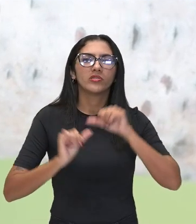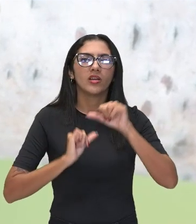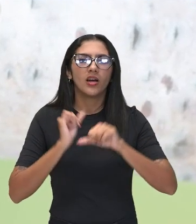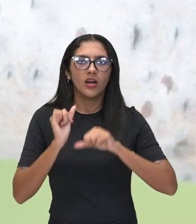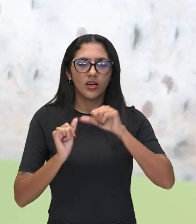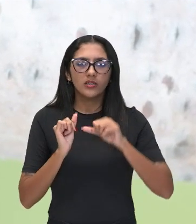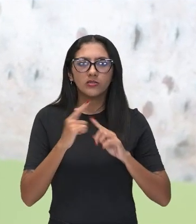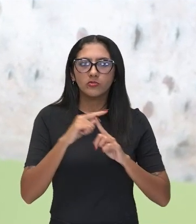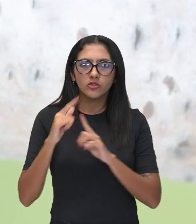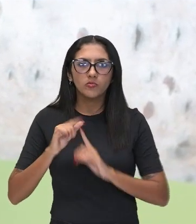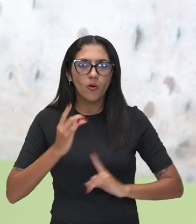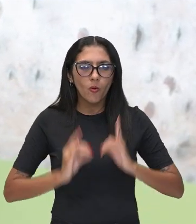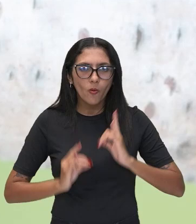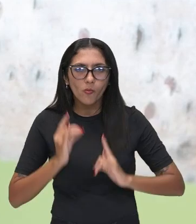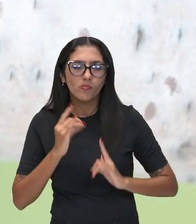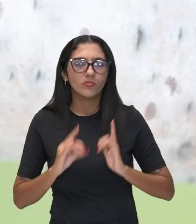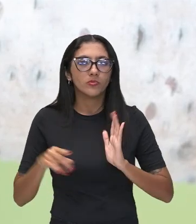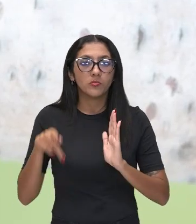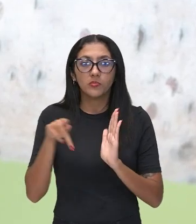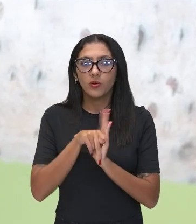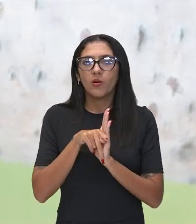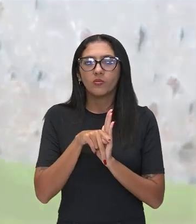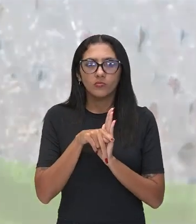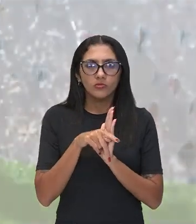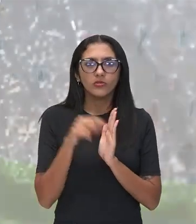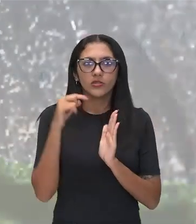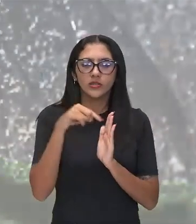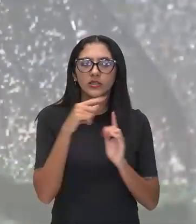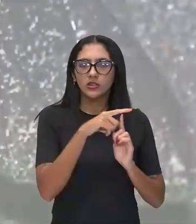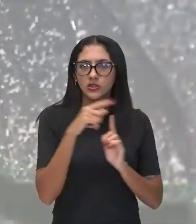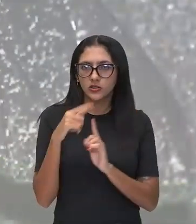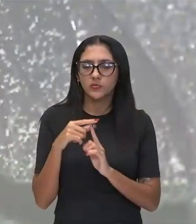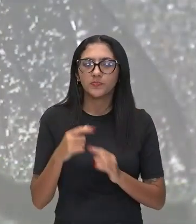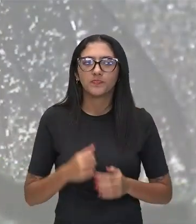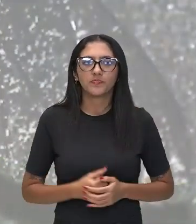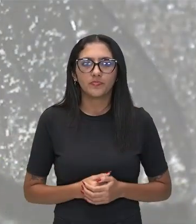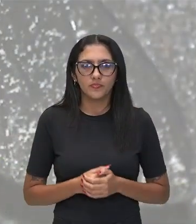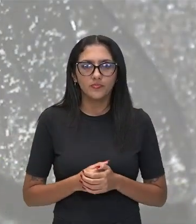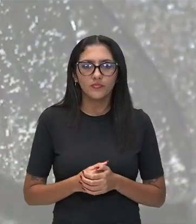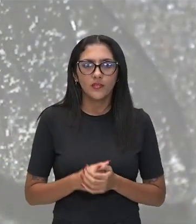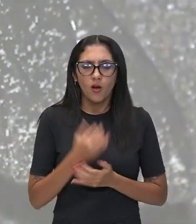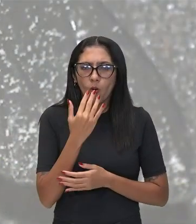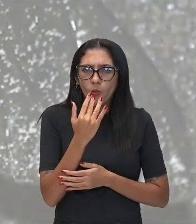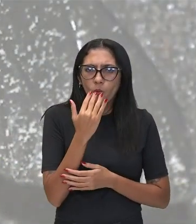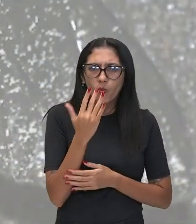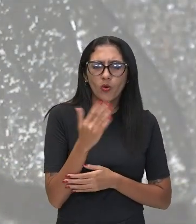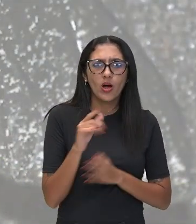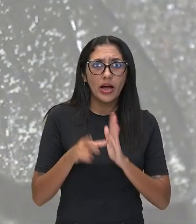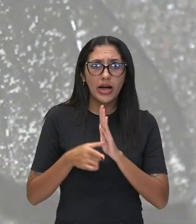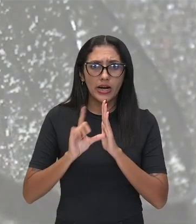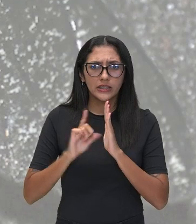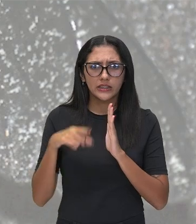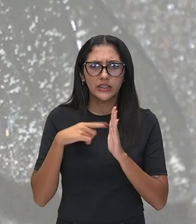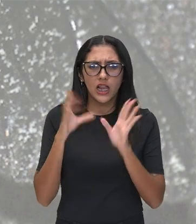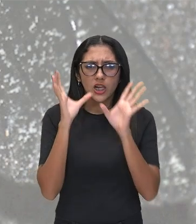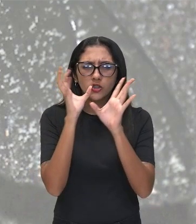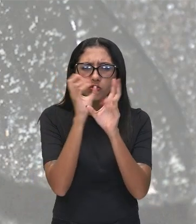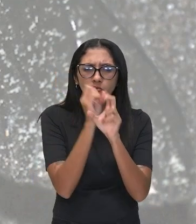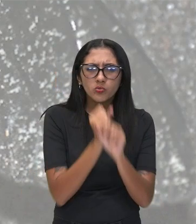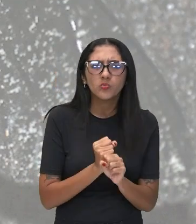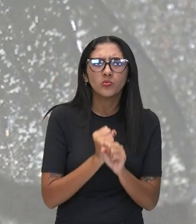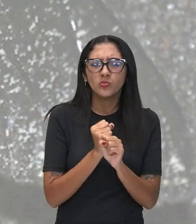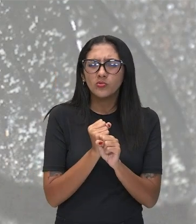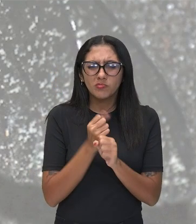dos fenótipos da população de mariposas. Indivíduos com coloração escura, que antes eram menos comuns